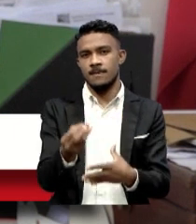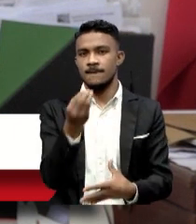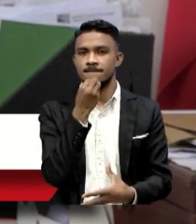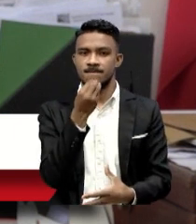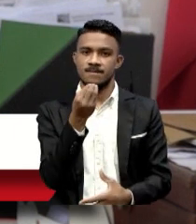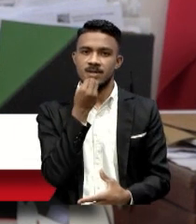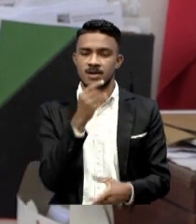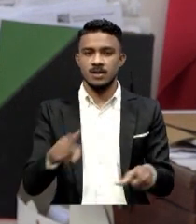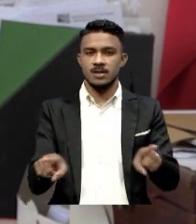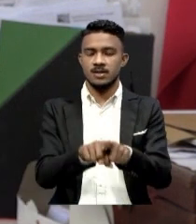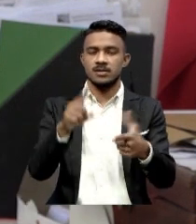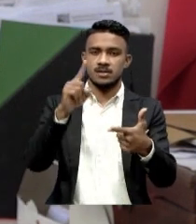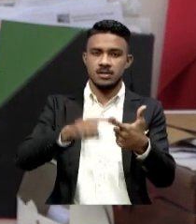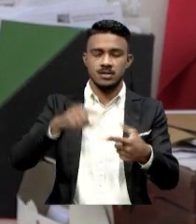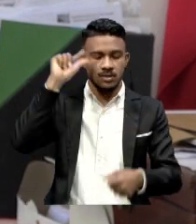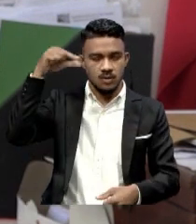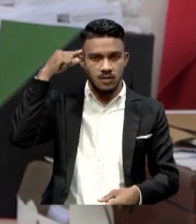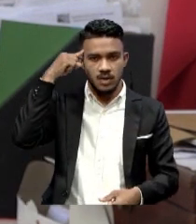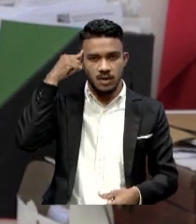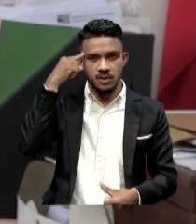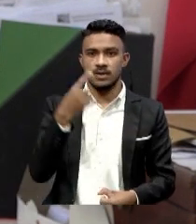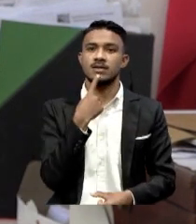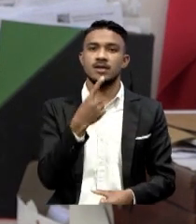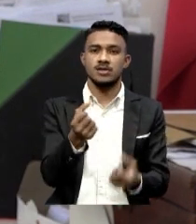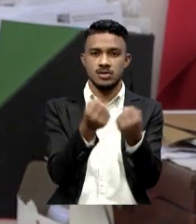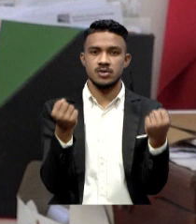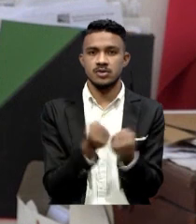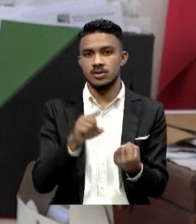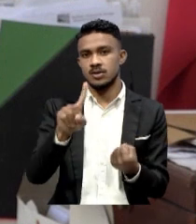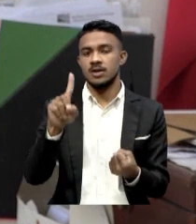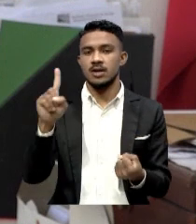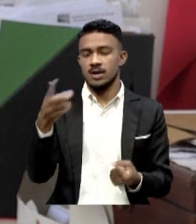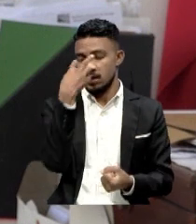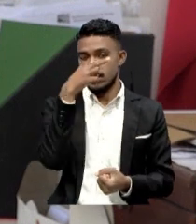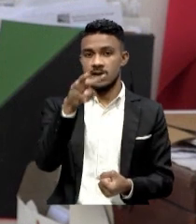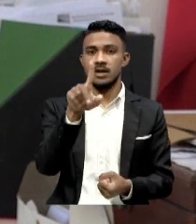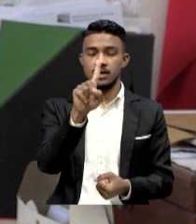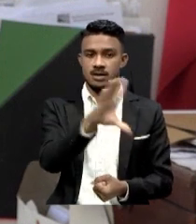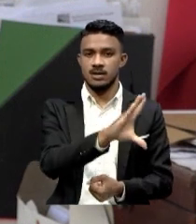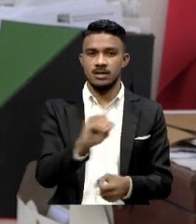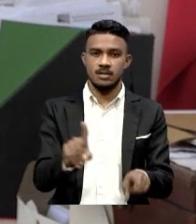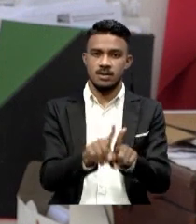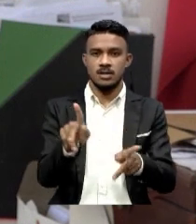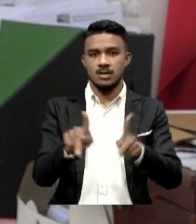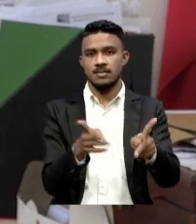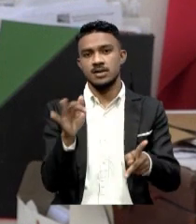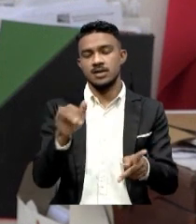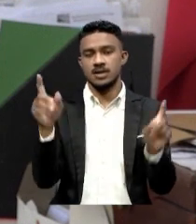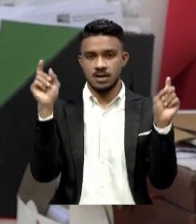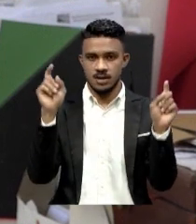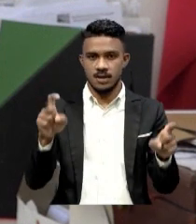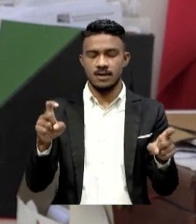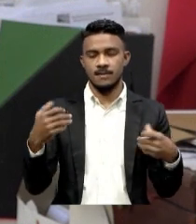fase, né, bem, macalo, seu governo, né, catac, suco, ira, ira, carene, neema. Então, o neema, que é uma cira, né, bem, integrado,